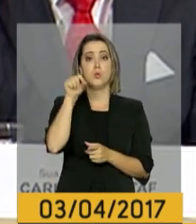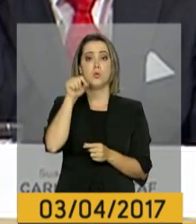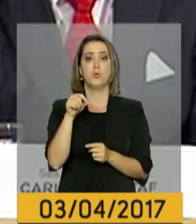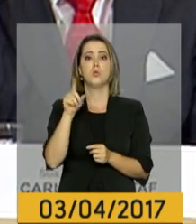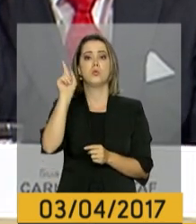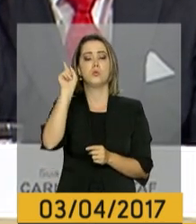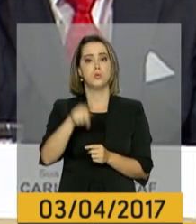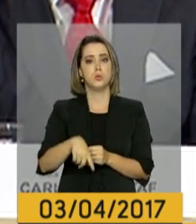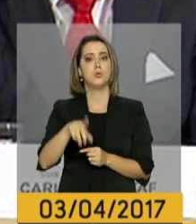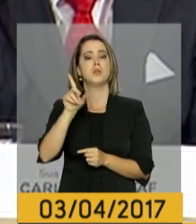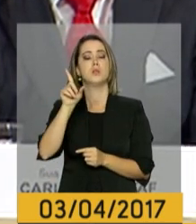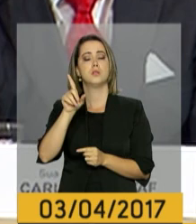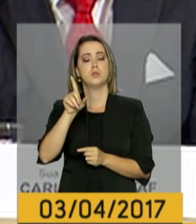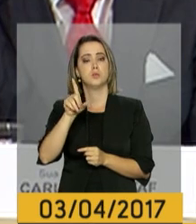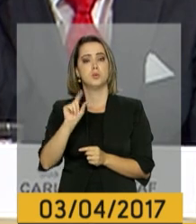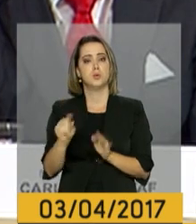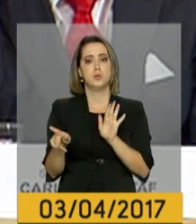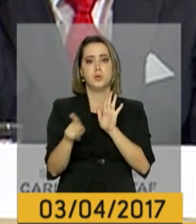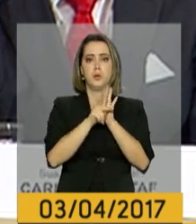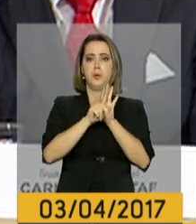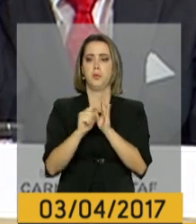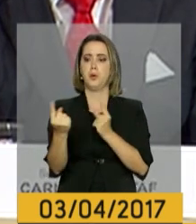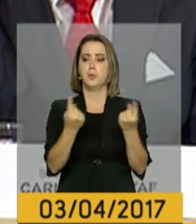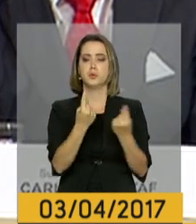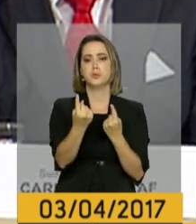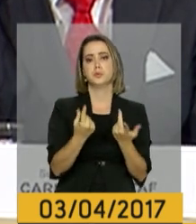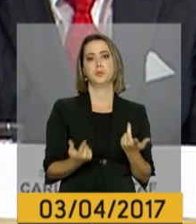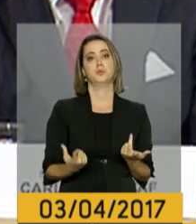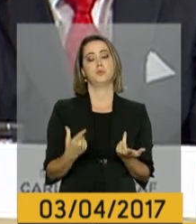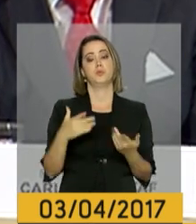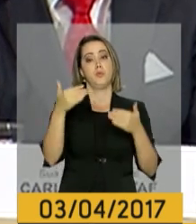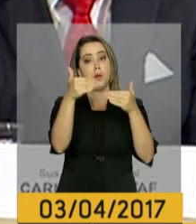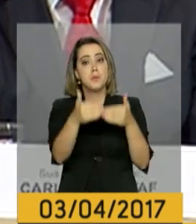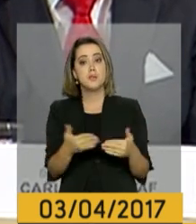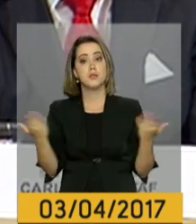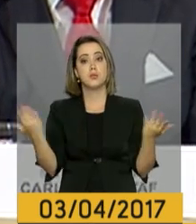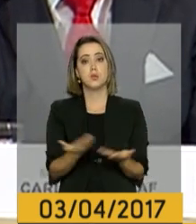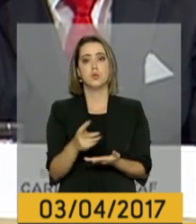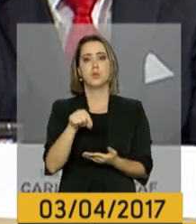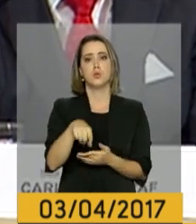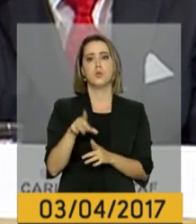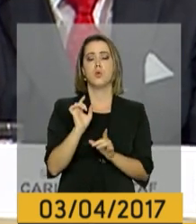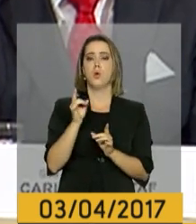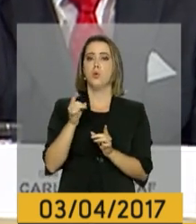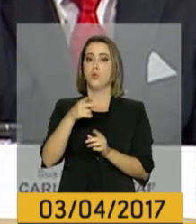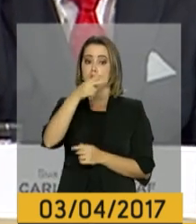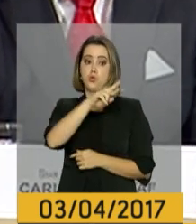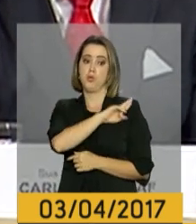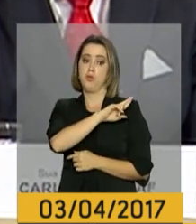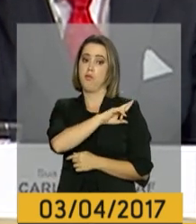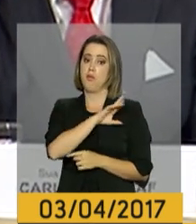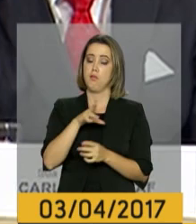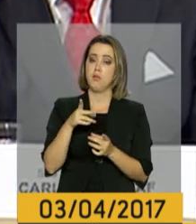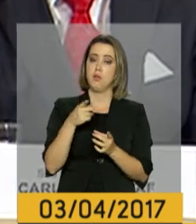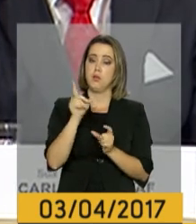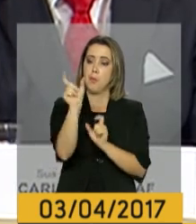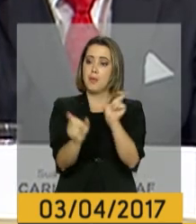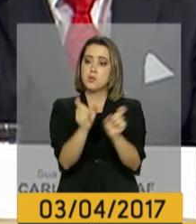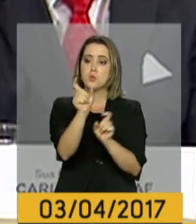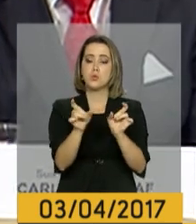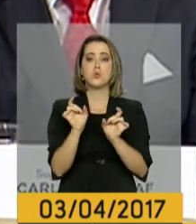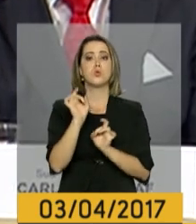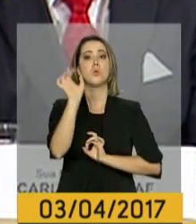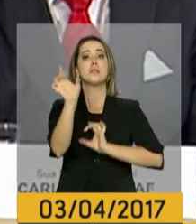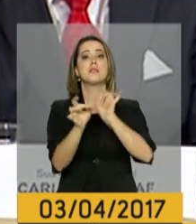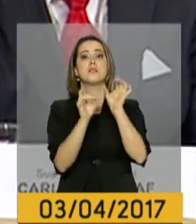seu traço distintivo. A presença hoje de representantes tão expressivos de nossos setores